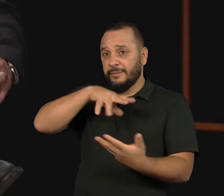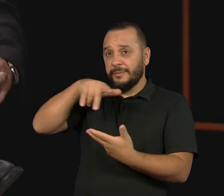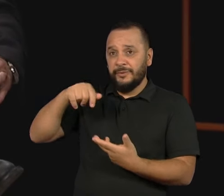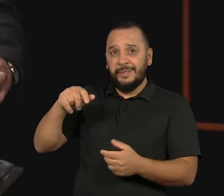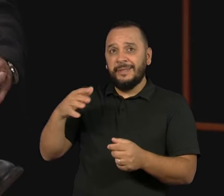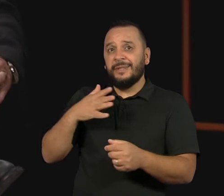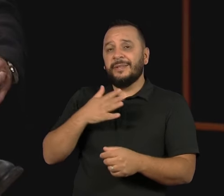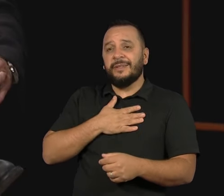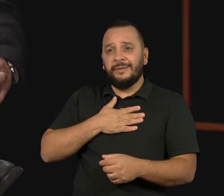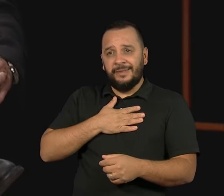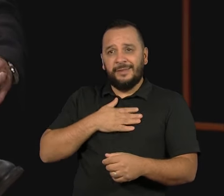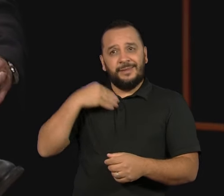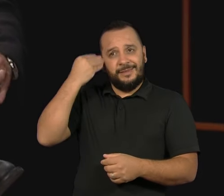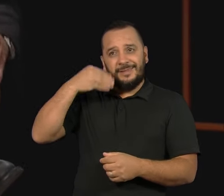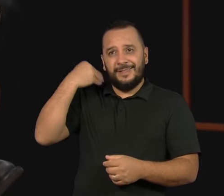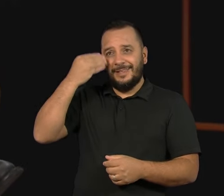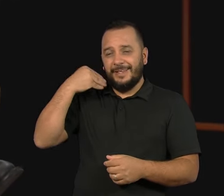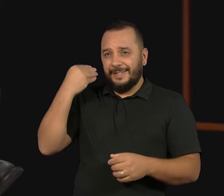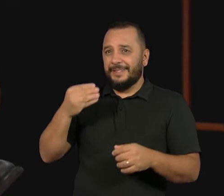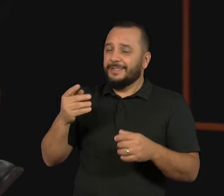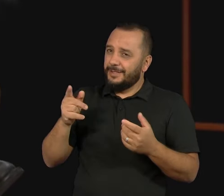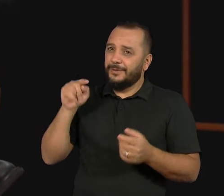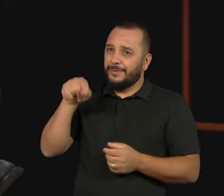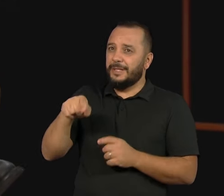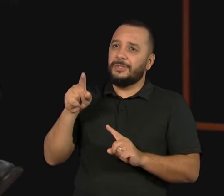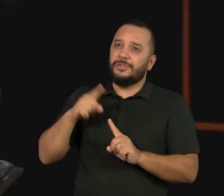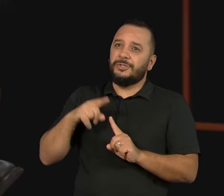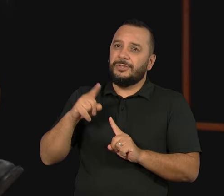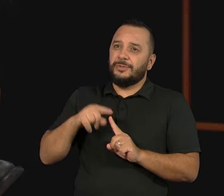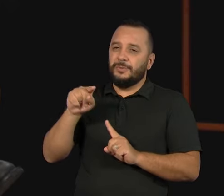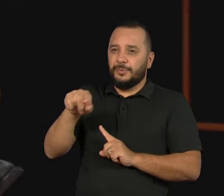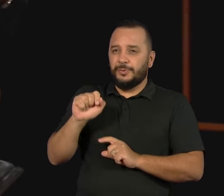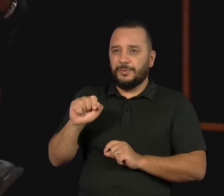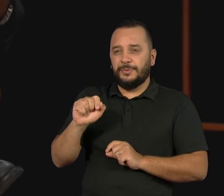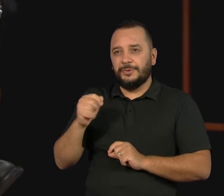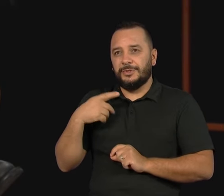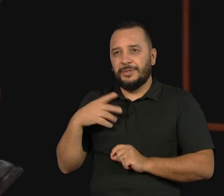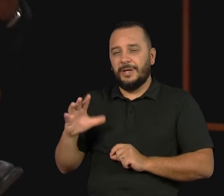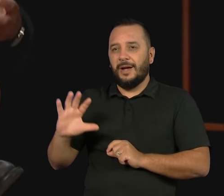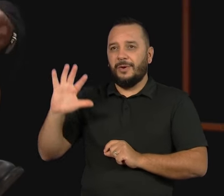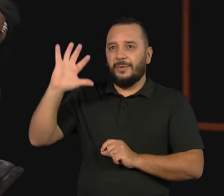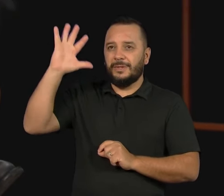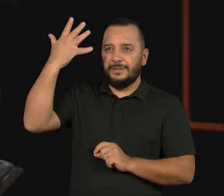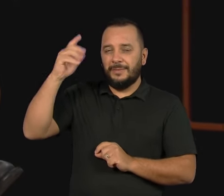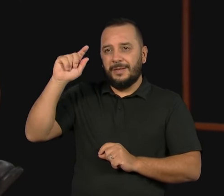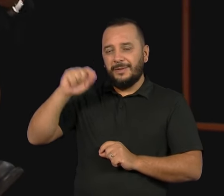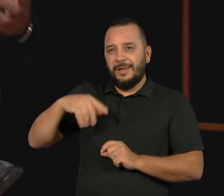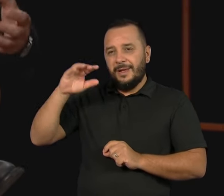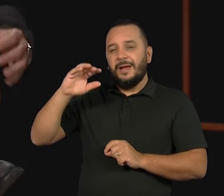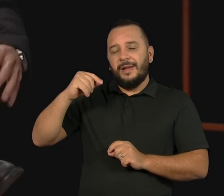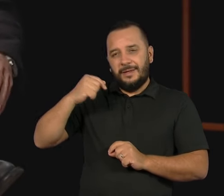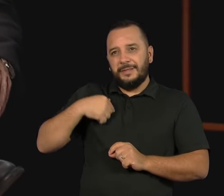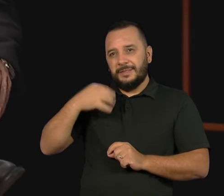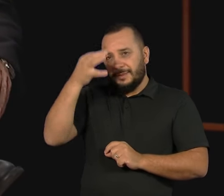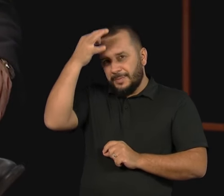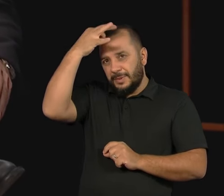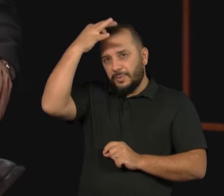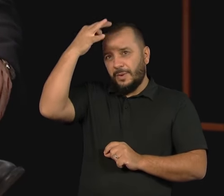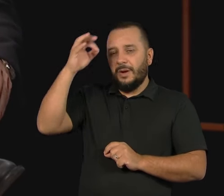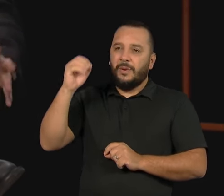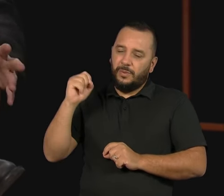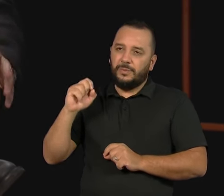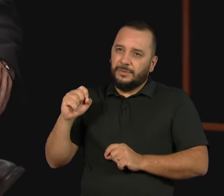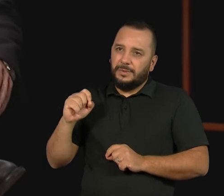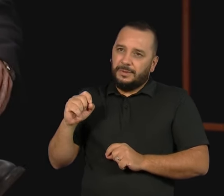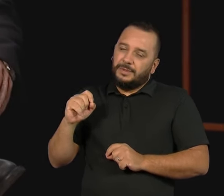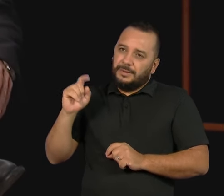experiências com esse tipo de fenômeno espiritual, rituais mágicos, que